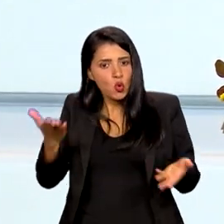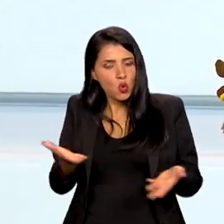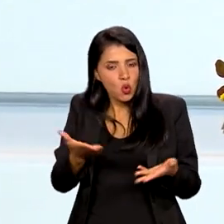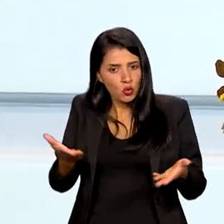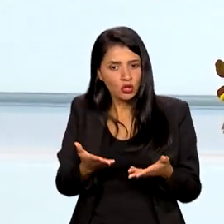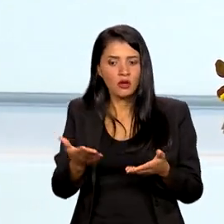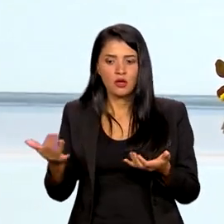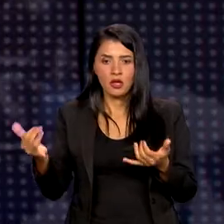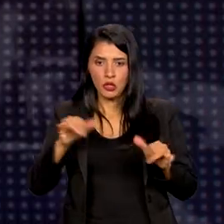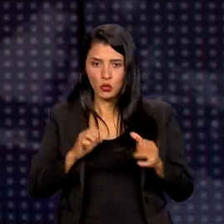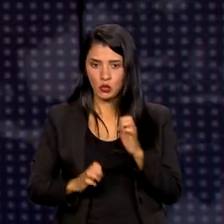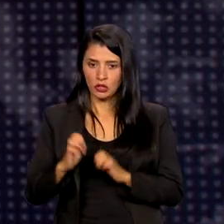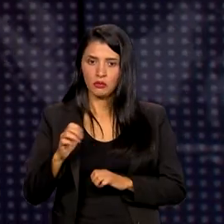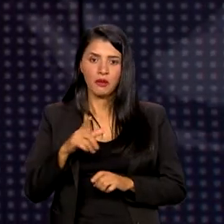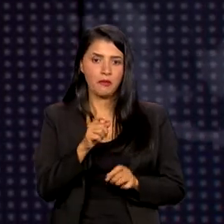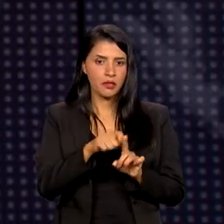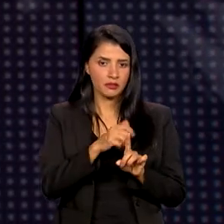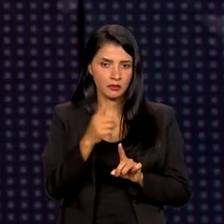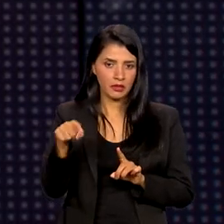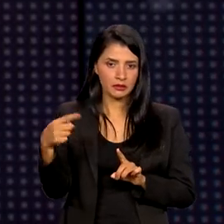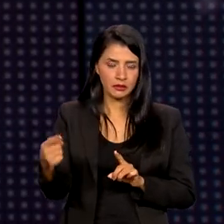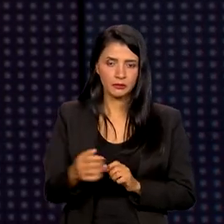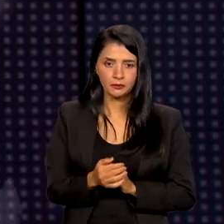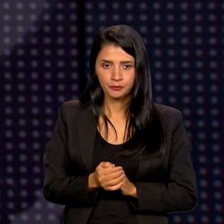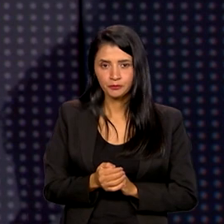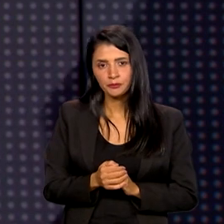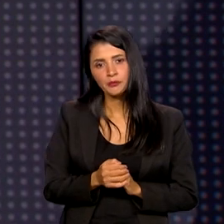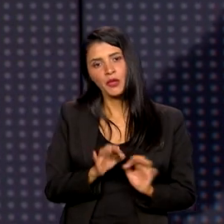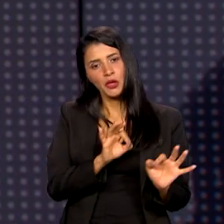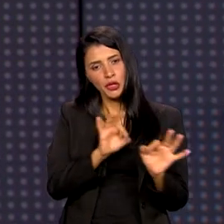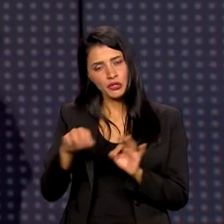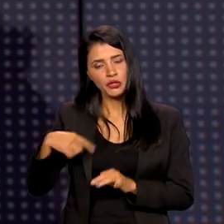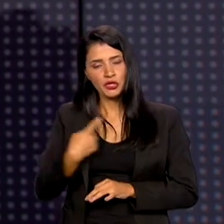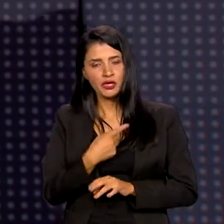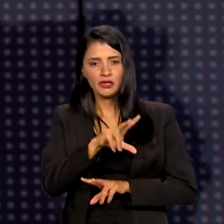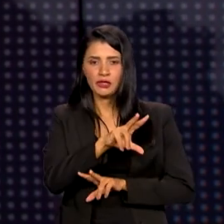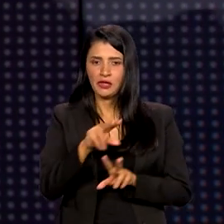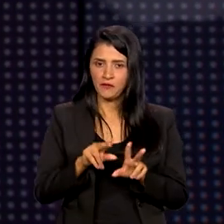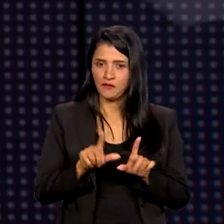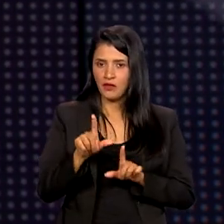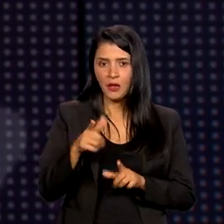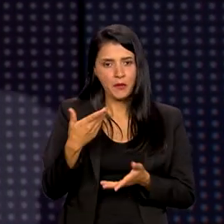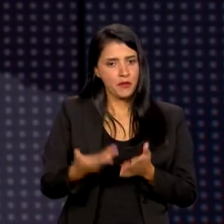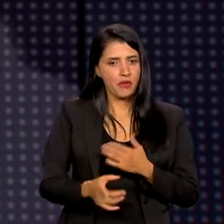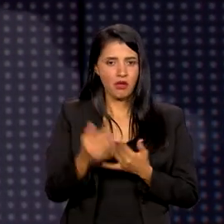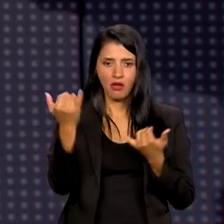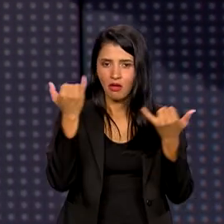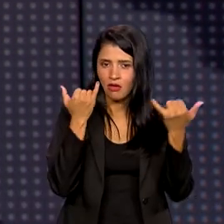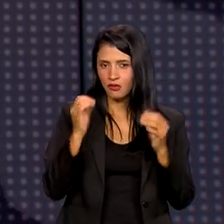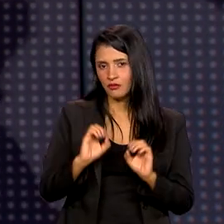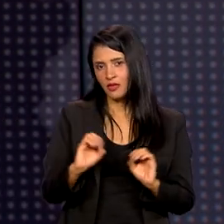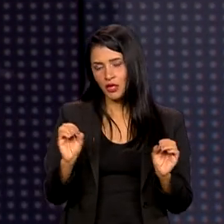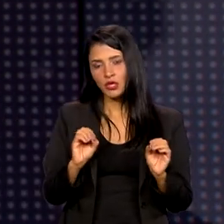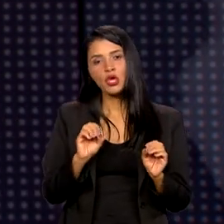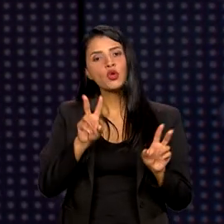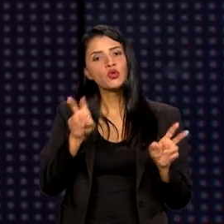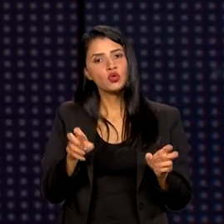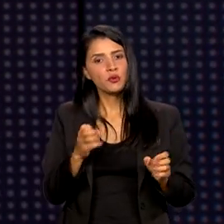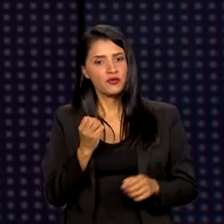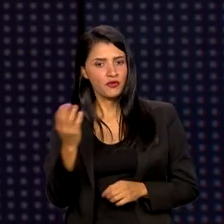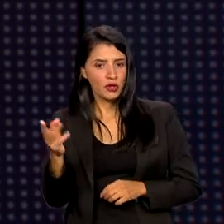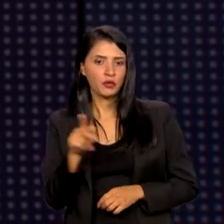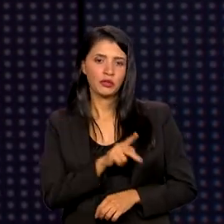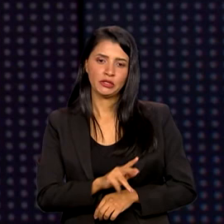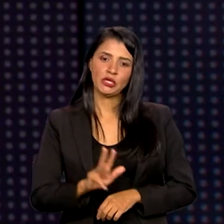mês passado. Fique com a gente aqui na TV Brasil e não perca nenhum detalhe sobre a viagem do